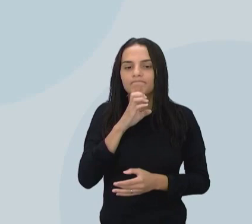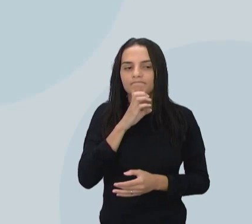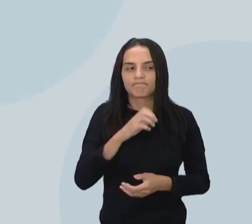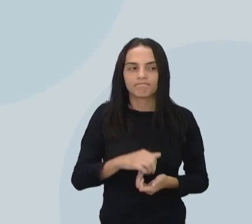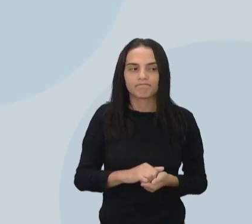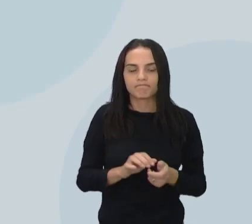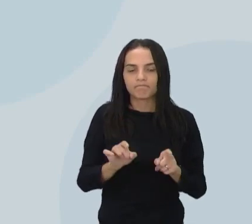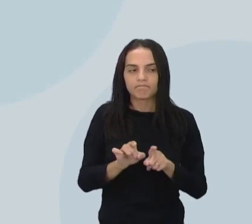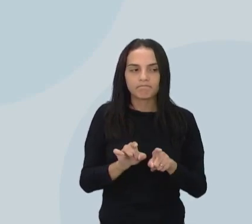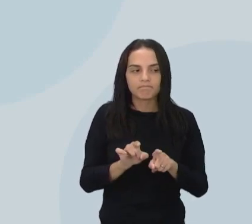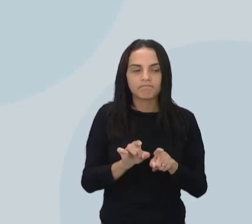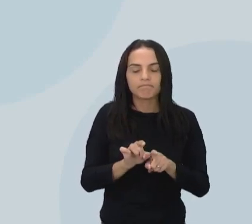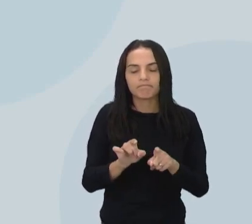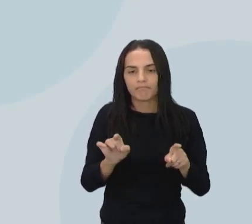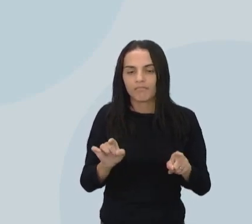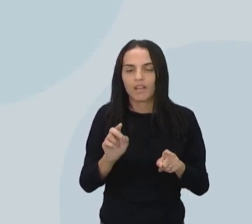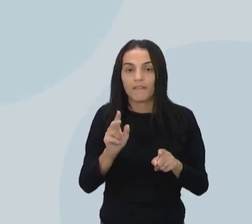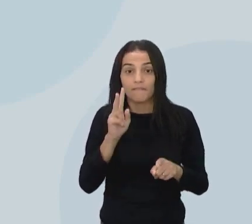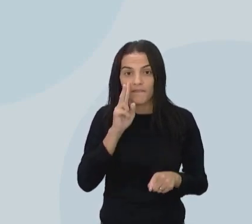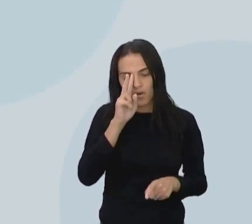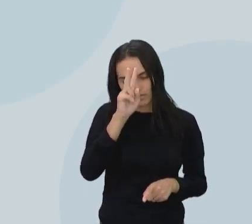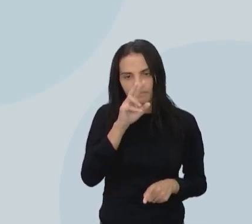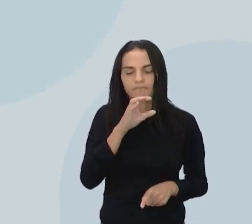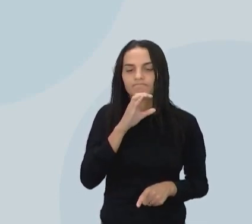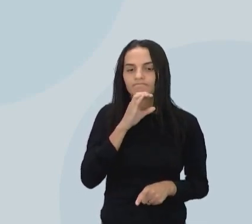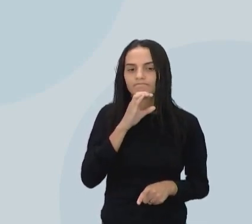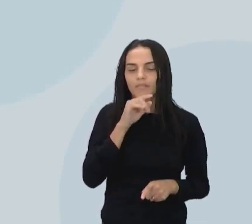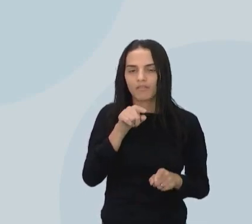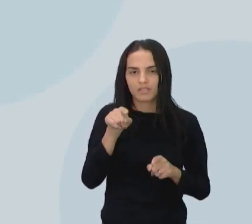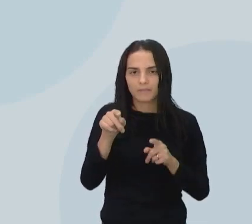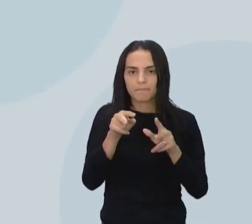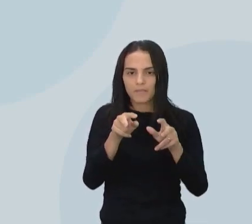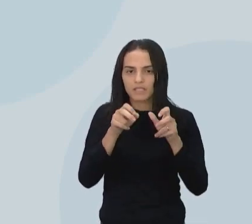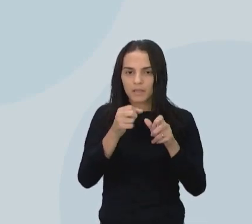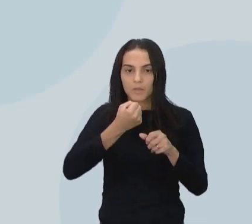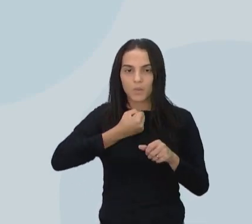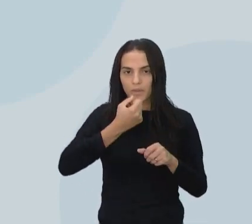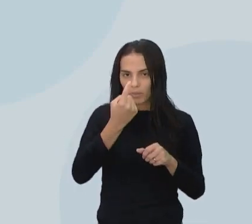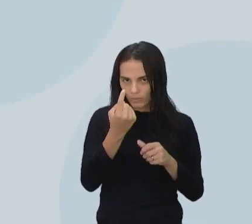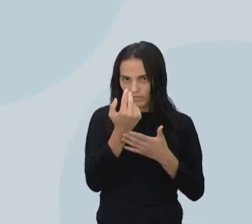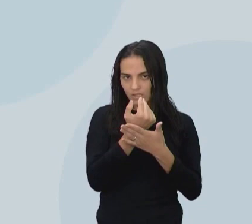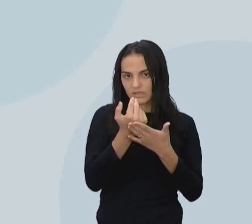E também resistente ao calor. Pode perceber na imagem 1 que